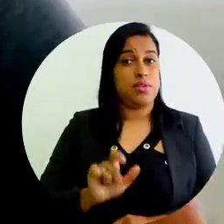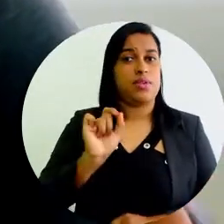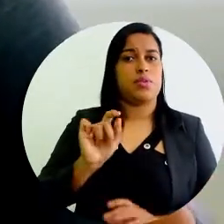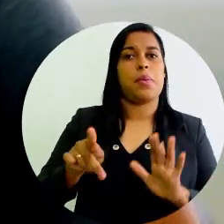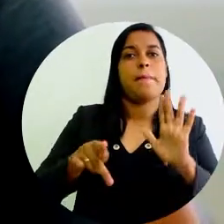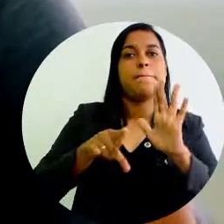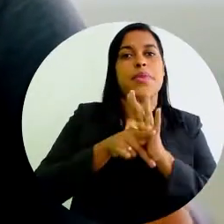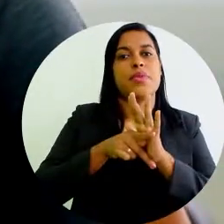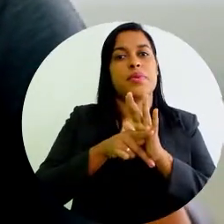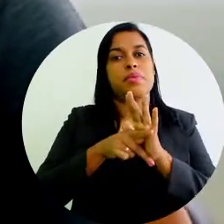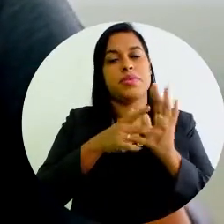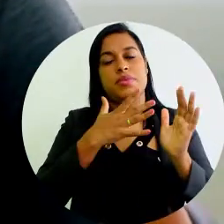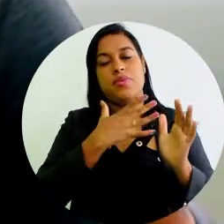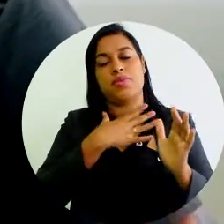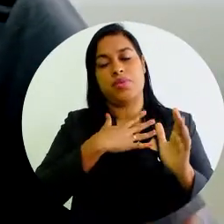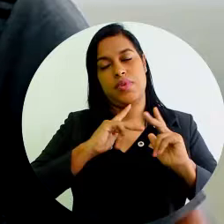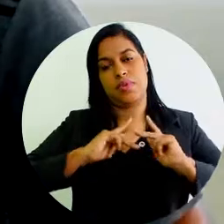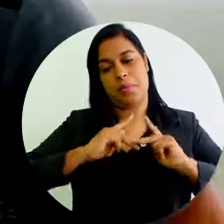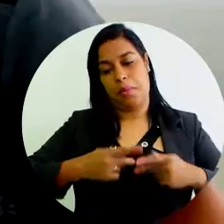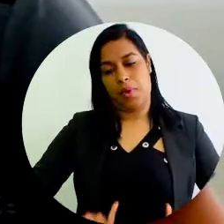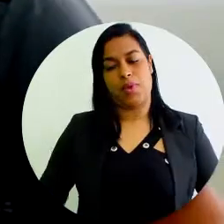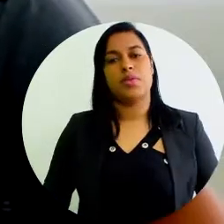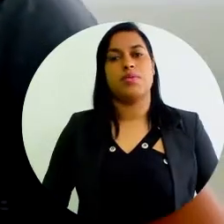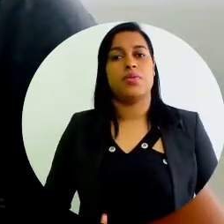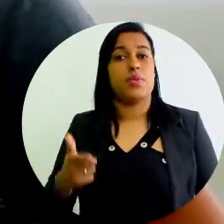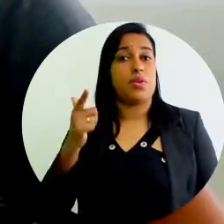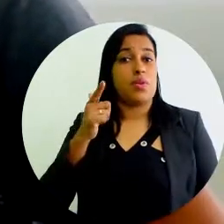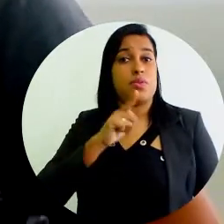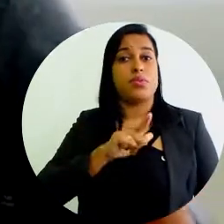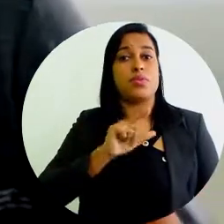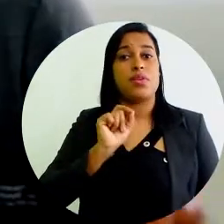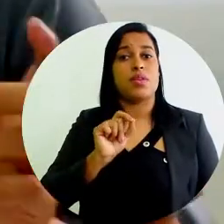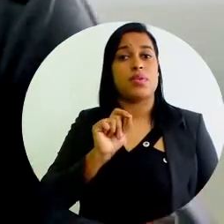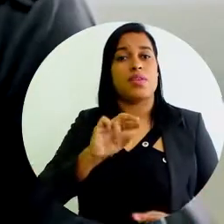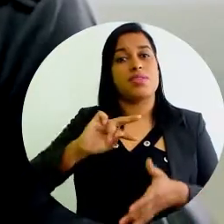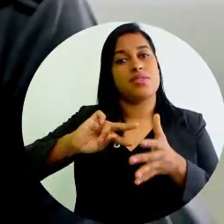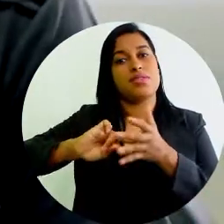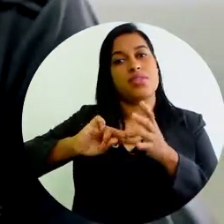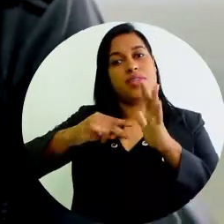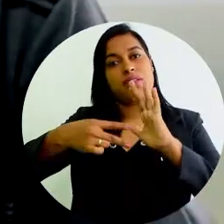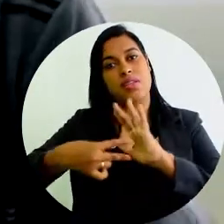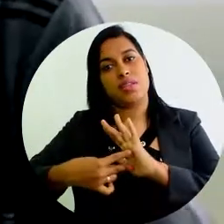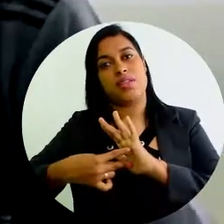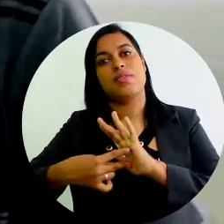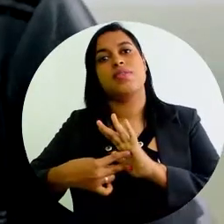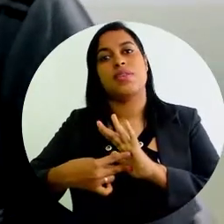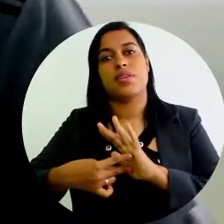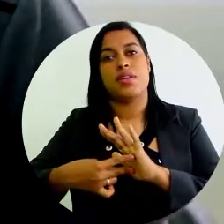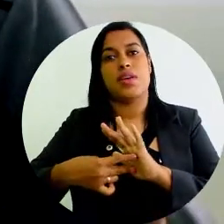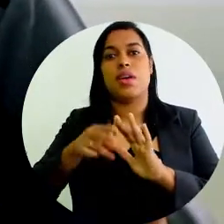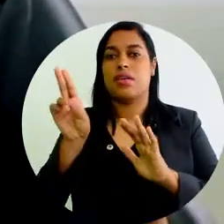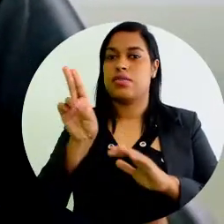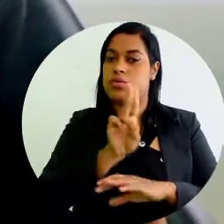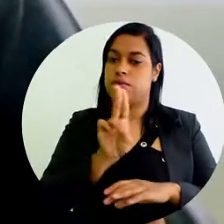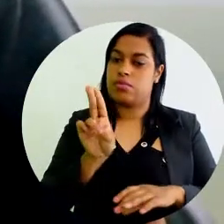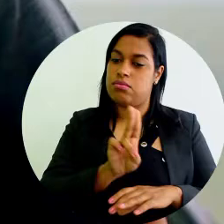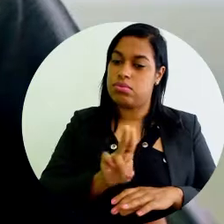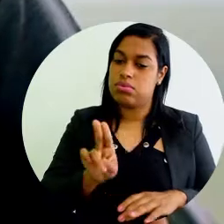essa característica é própria do ser humano, que consegue significar